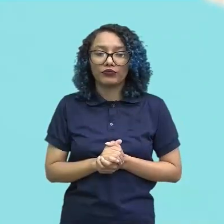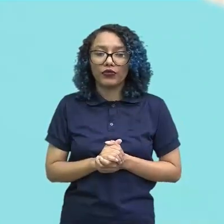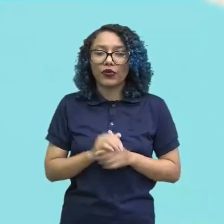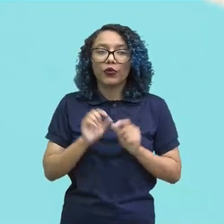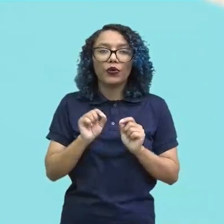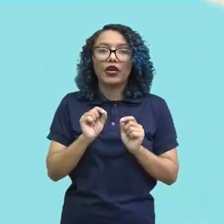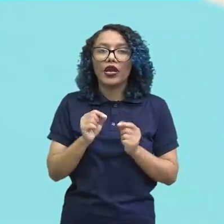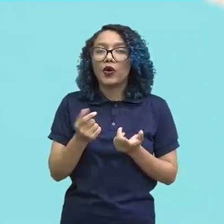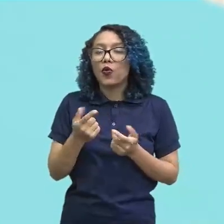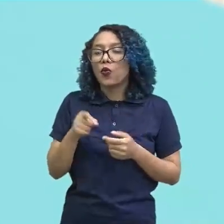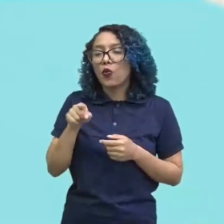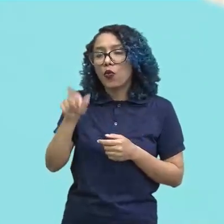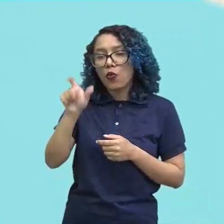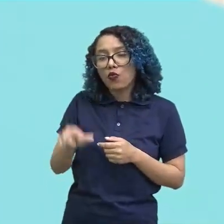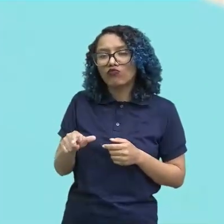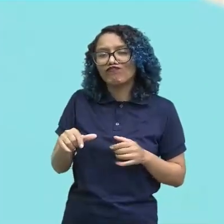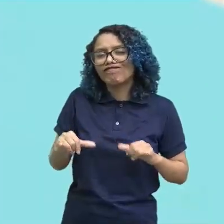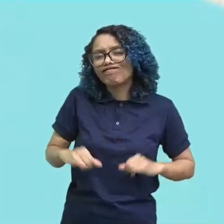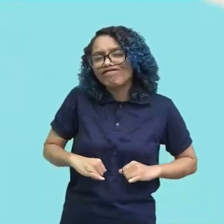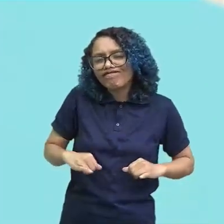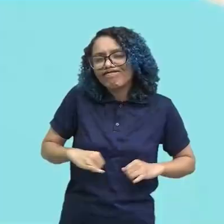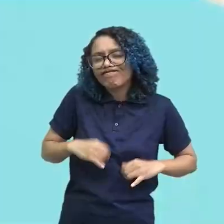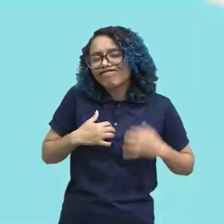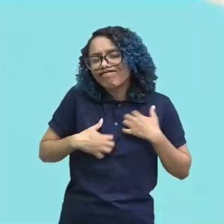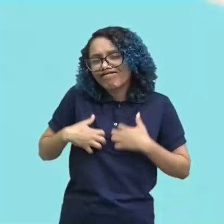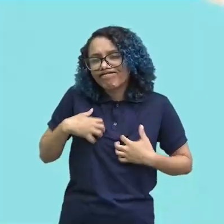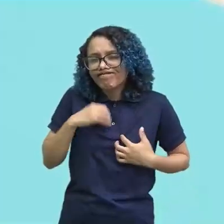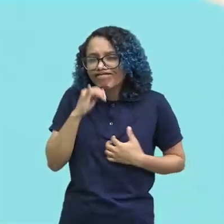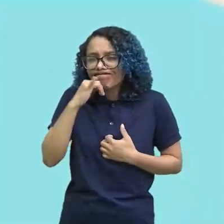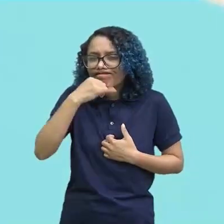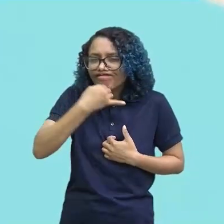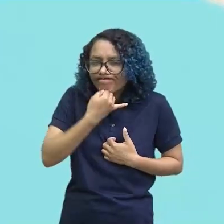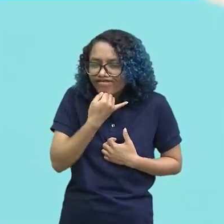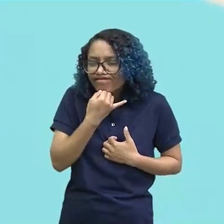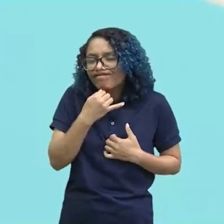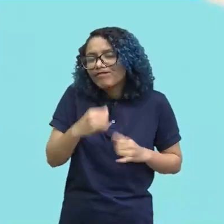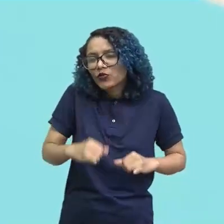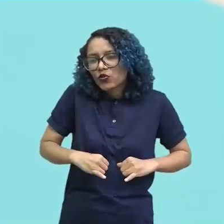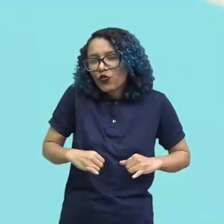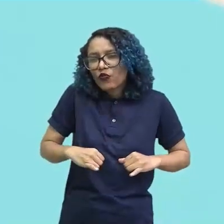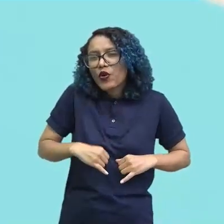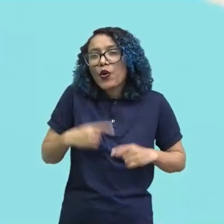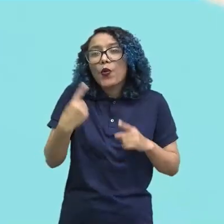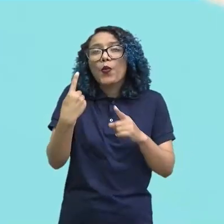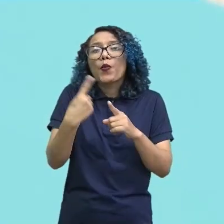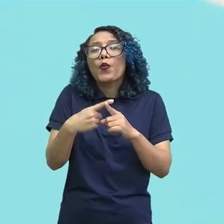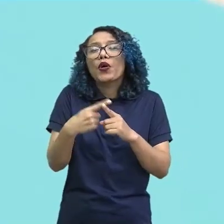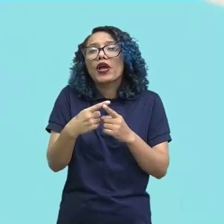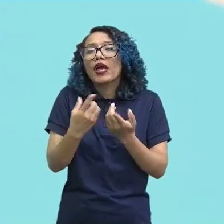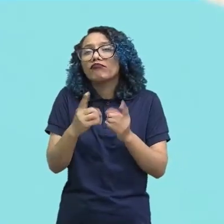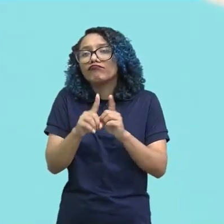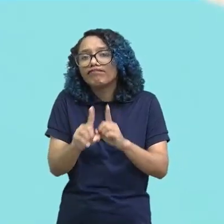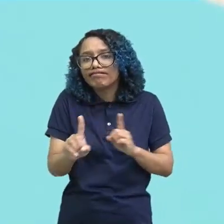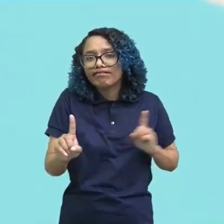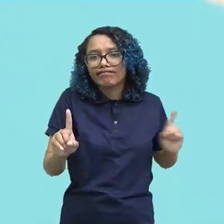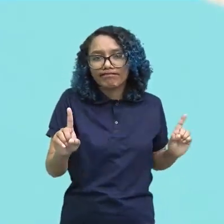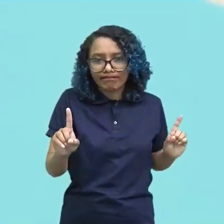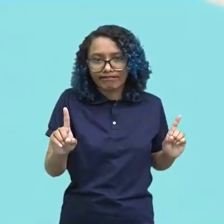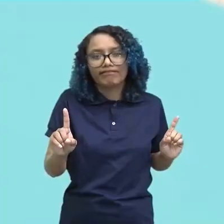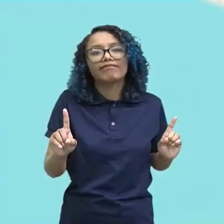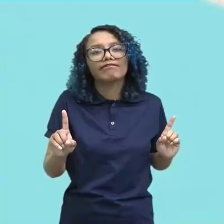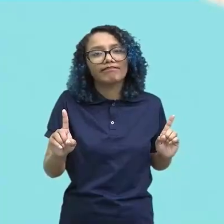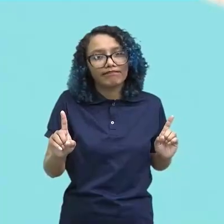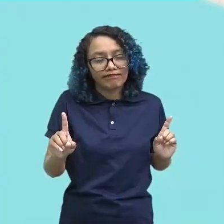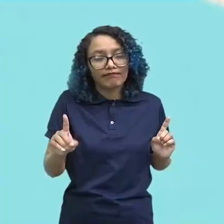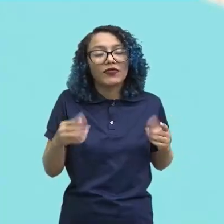Ângelo está sofrendo muito, que o Ângelo sentiu muito a perda, a partida da pessoa amada, certo? Então, por isso